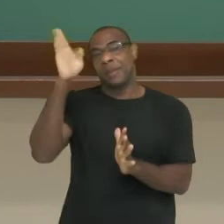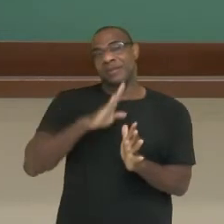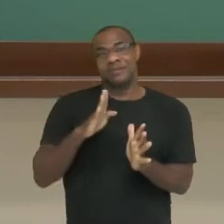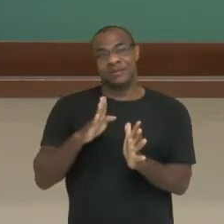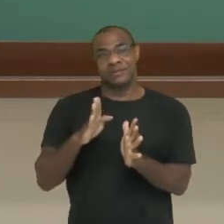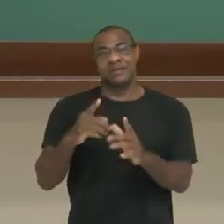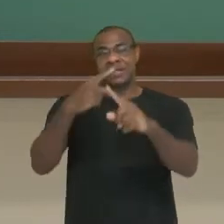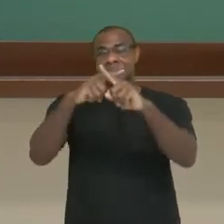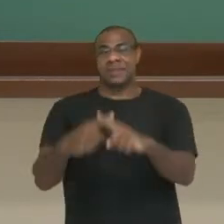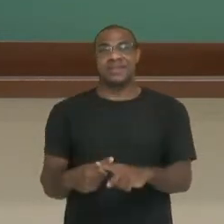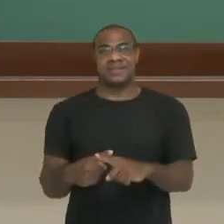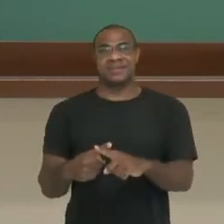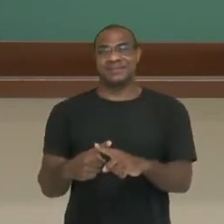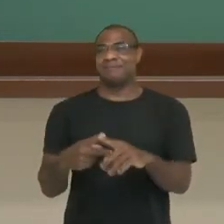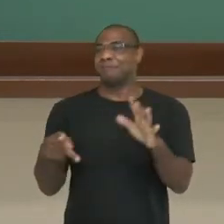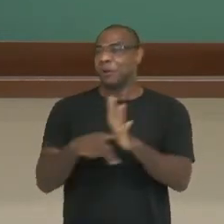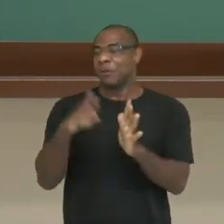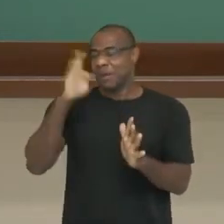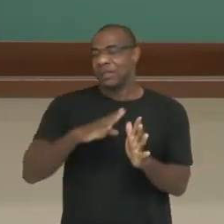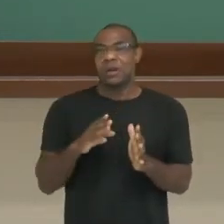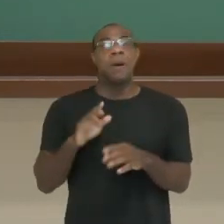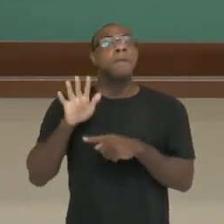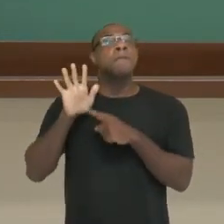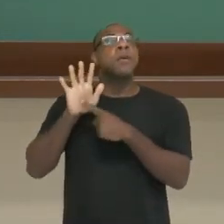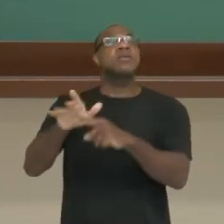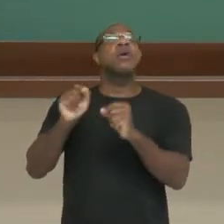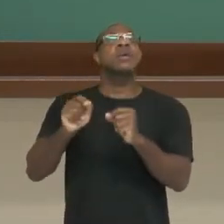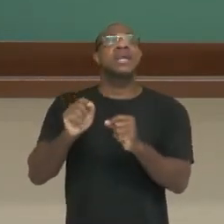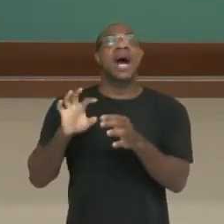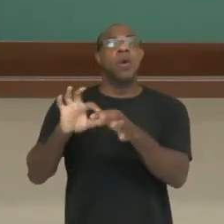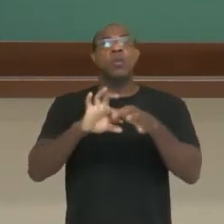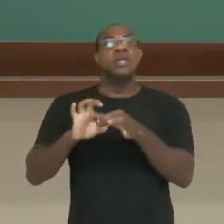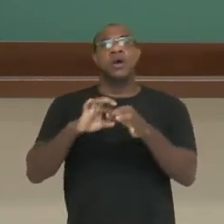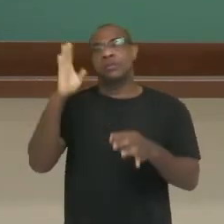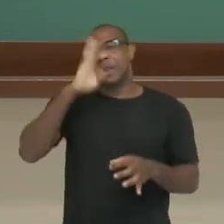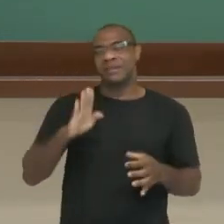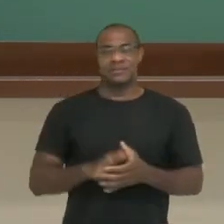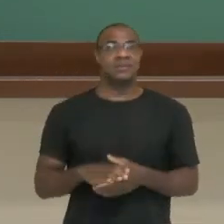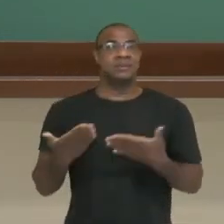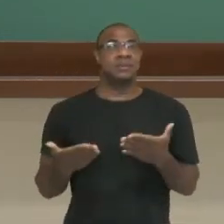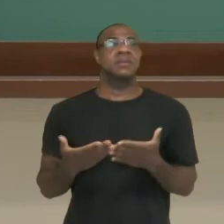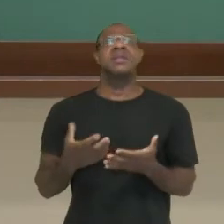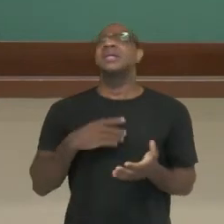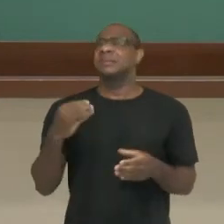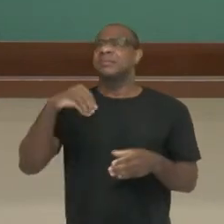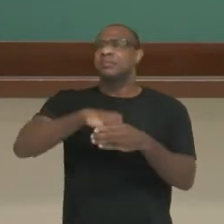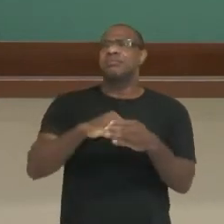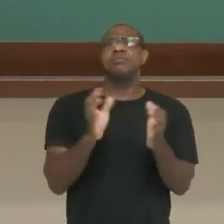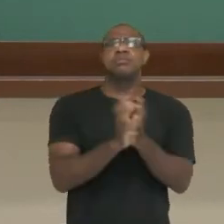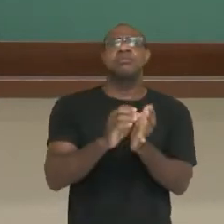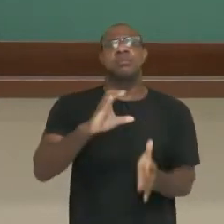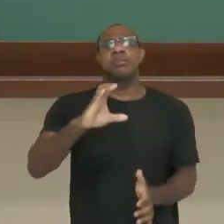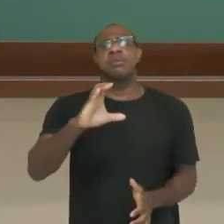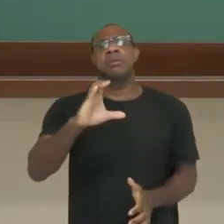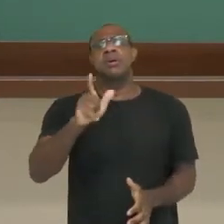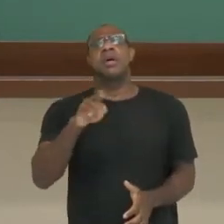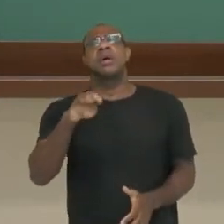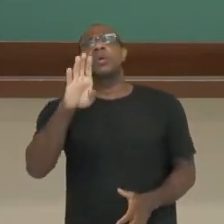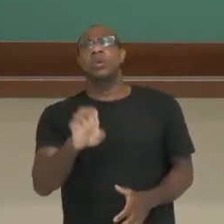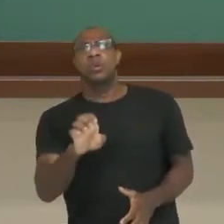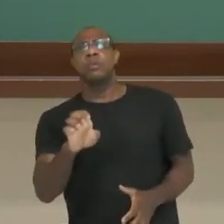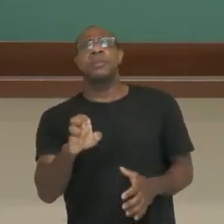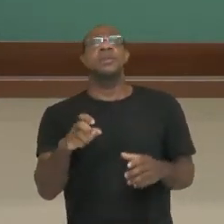essa união aí do Brasil. E usou o campeonato para incluir clubes, times de outros lugares